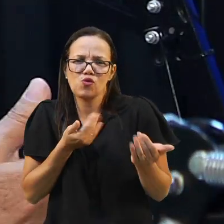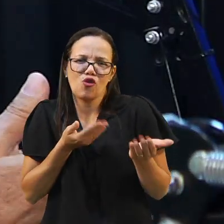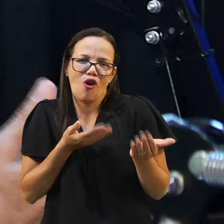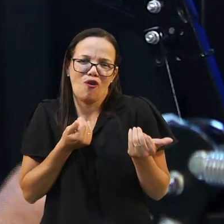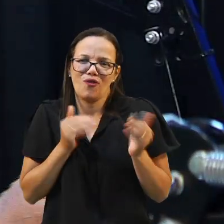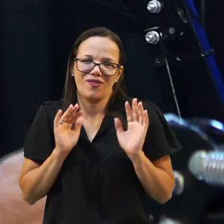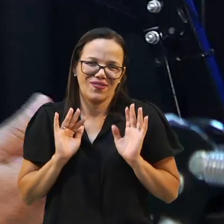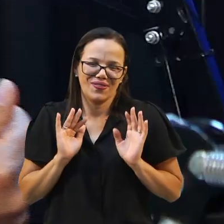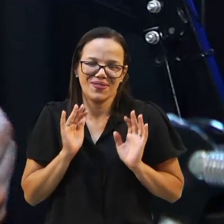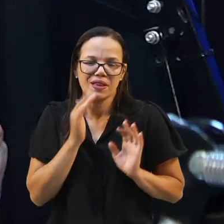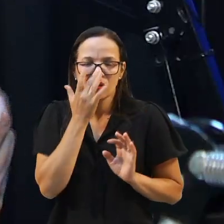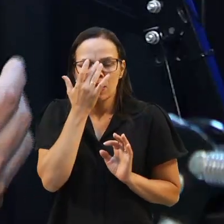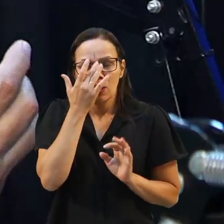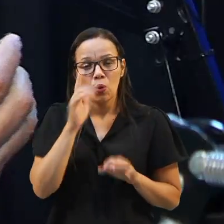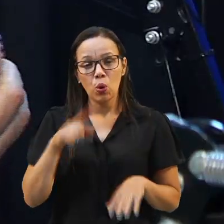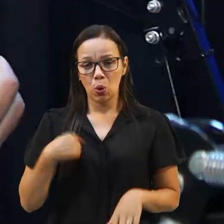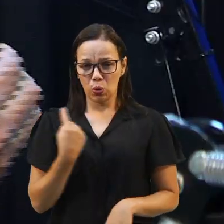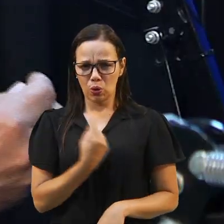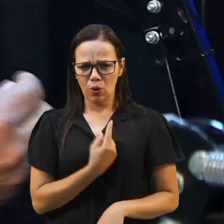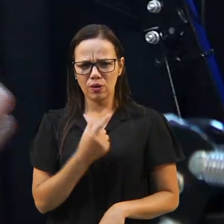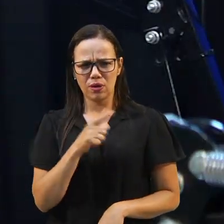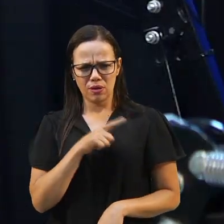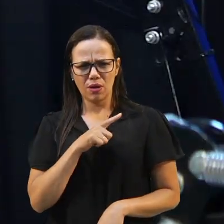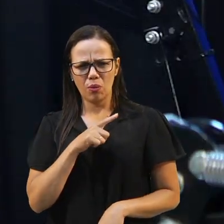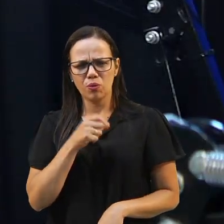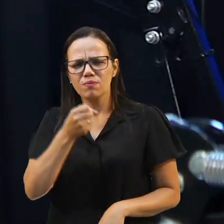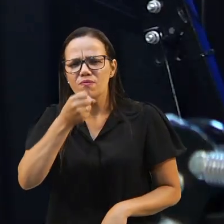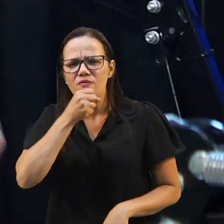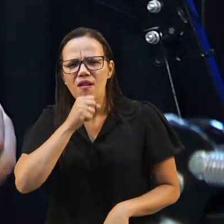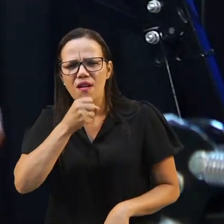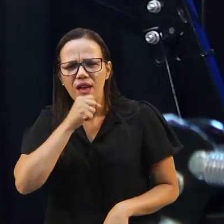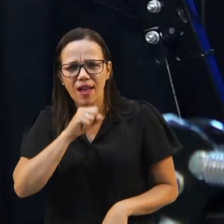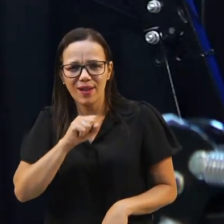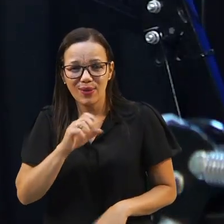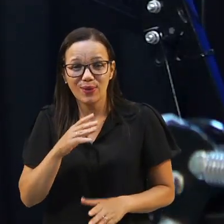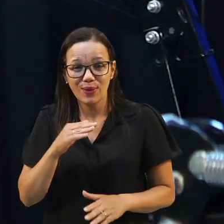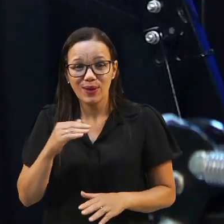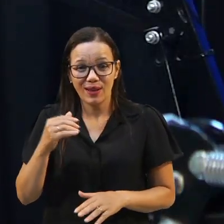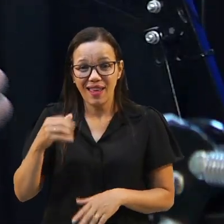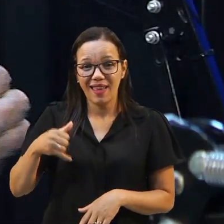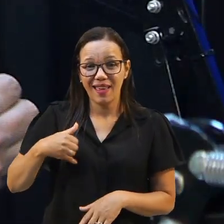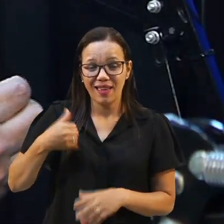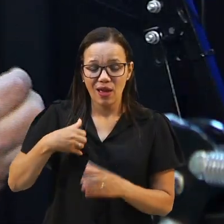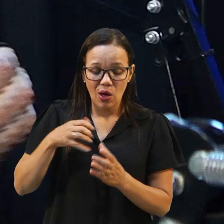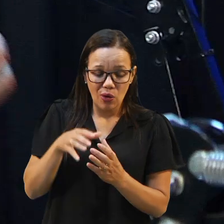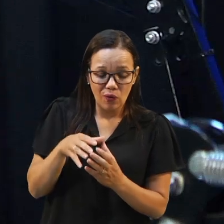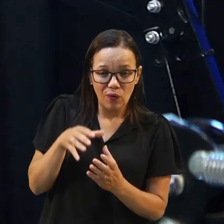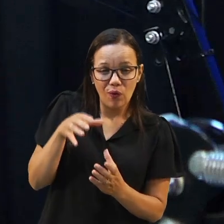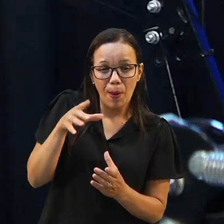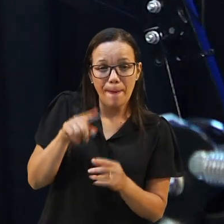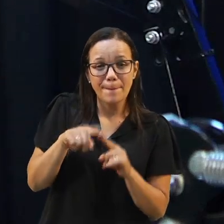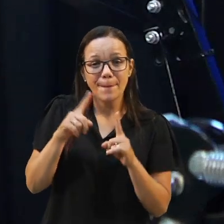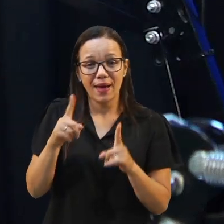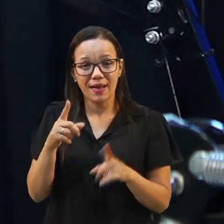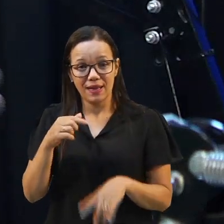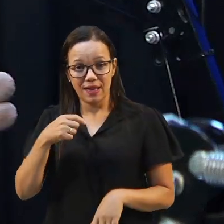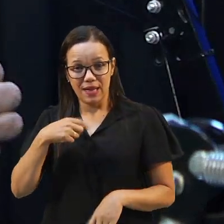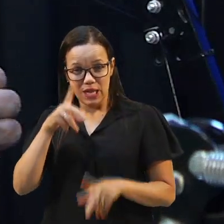Então, nós estamos envelhecendo e, embora a gente tenha, no meu